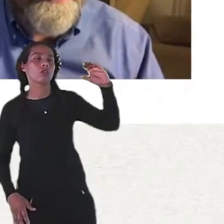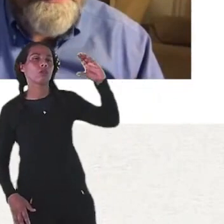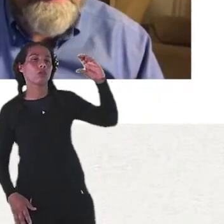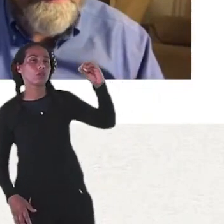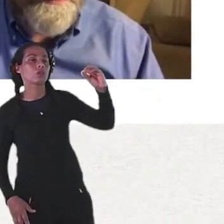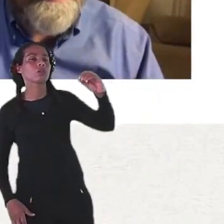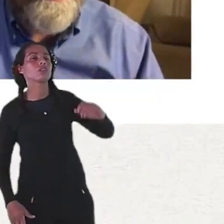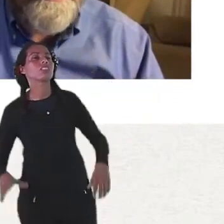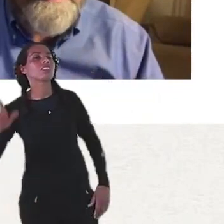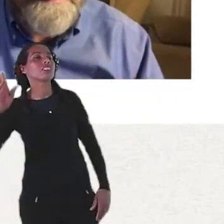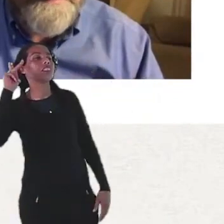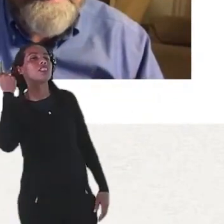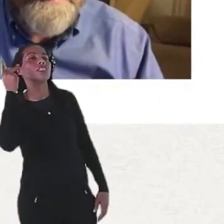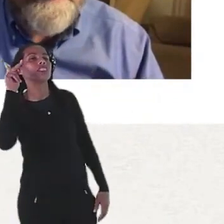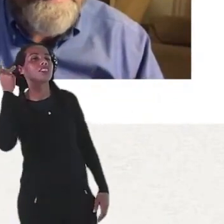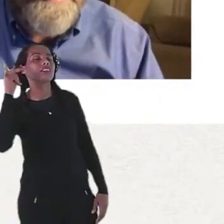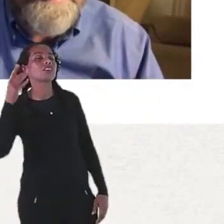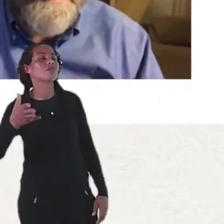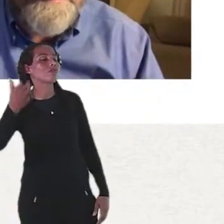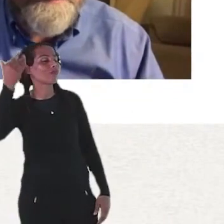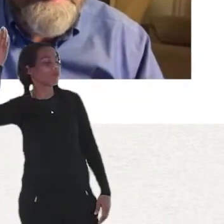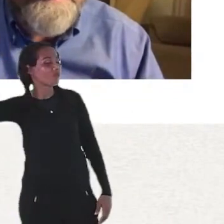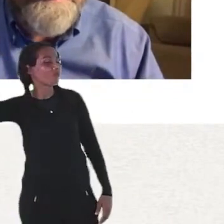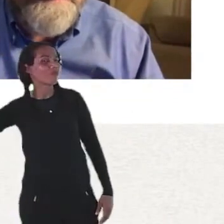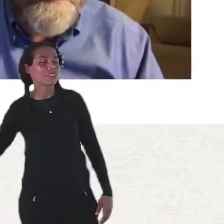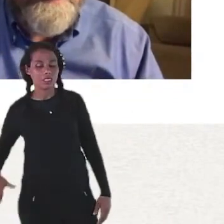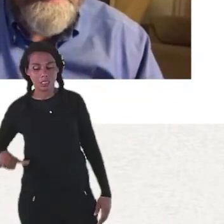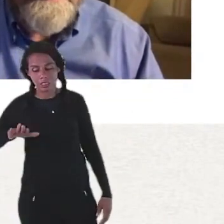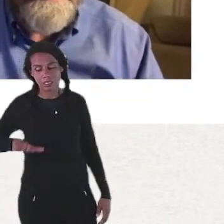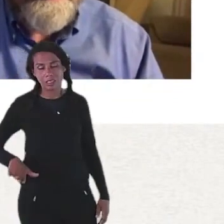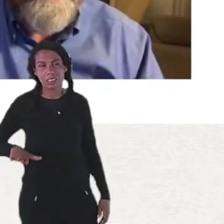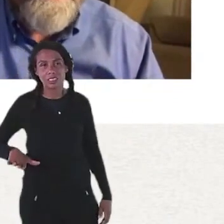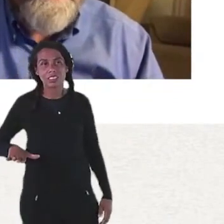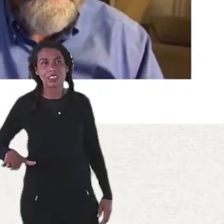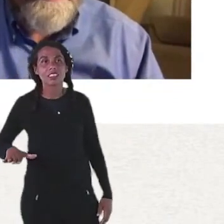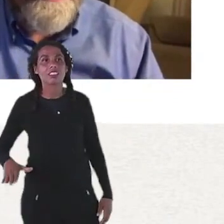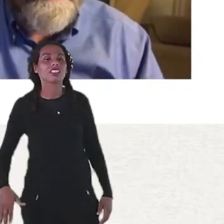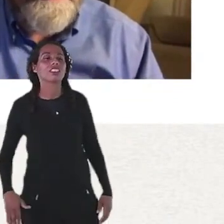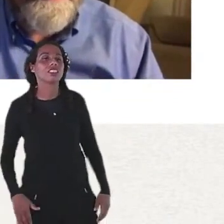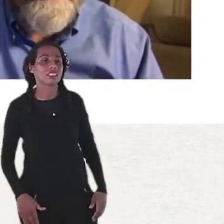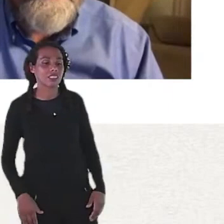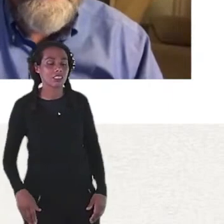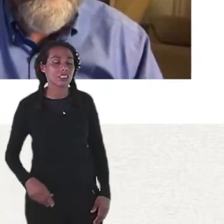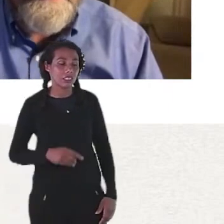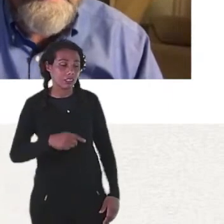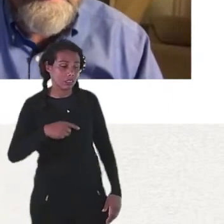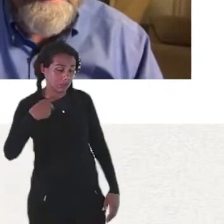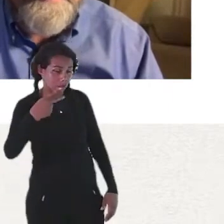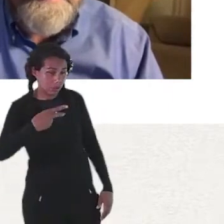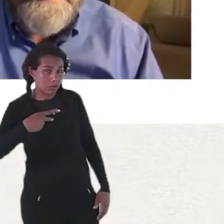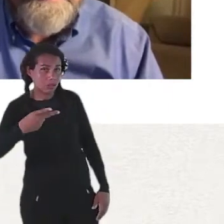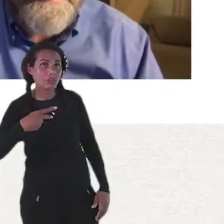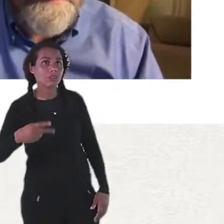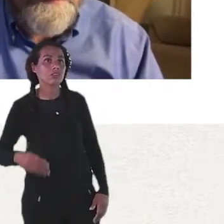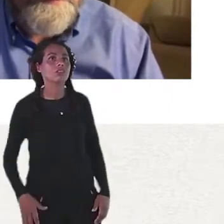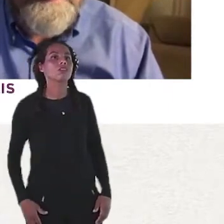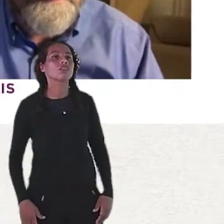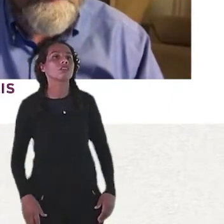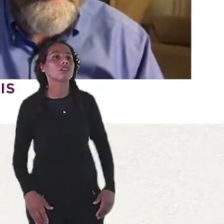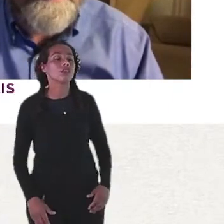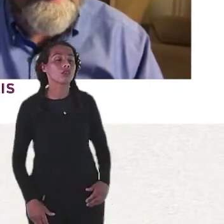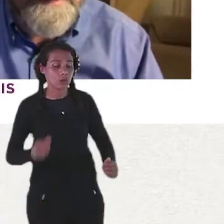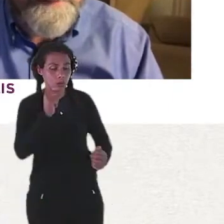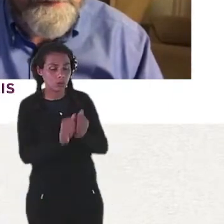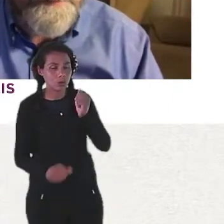história da minha excursão do grupo escolar para as arquibancadas do Mineirão para assistir o time do Atlético Mineiro em 1971